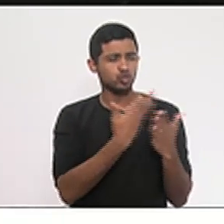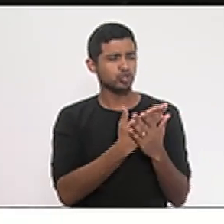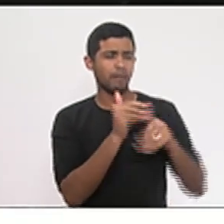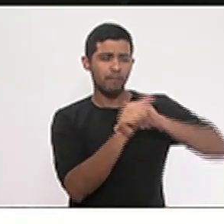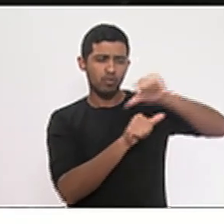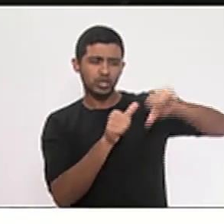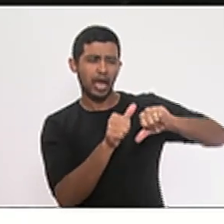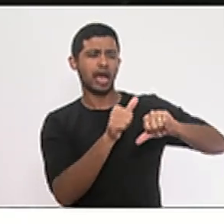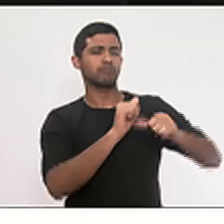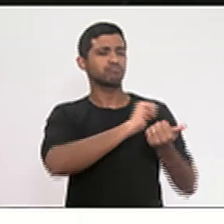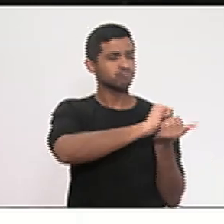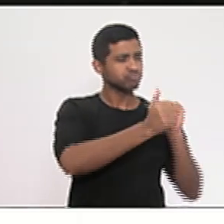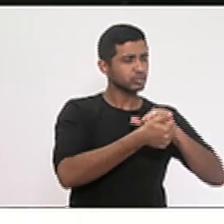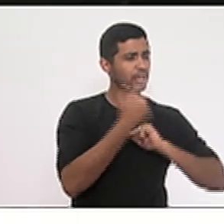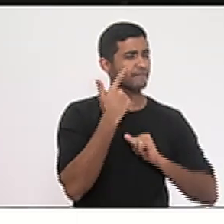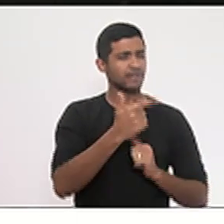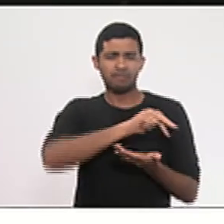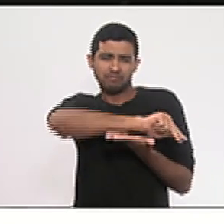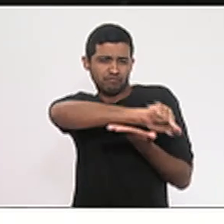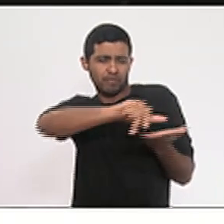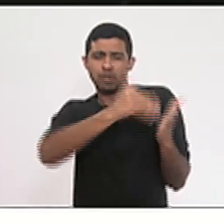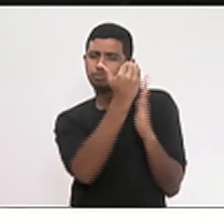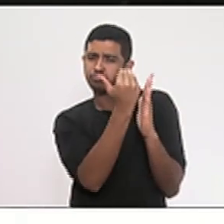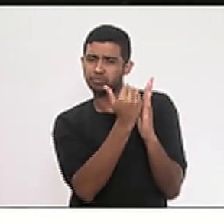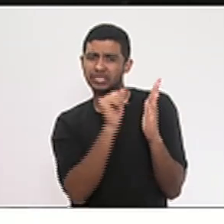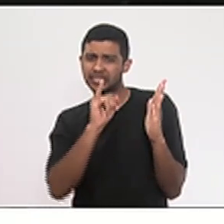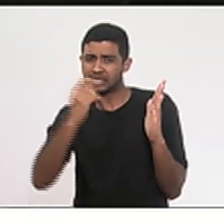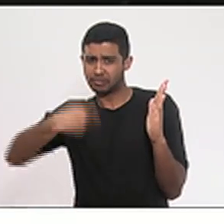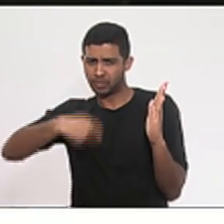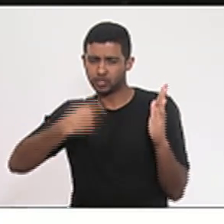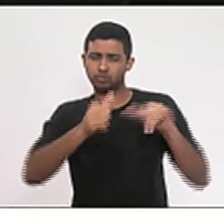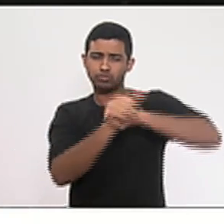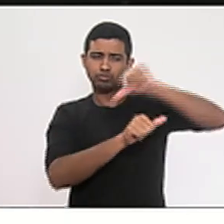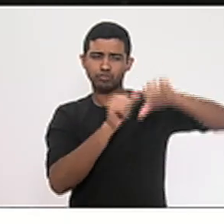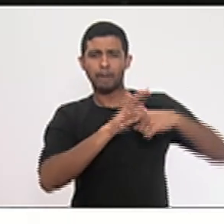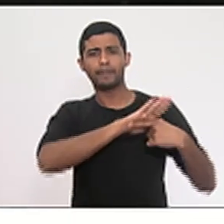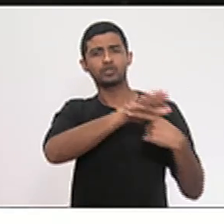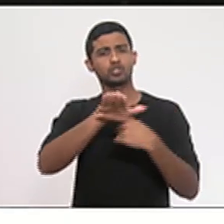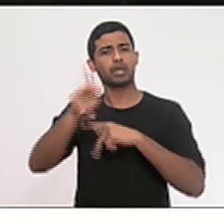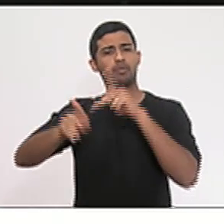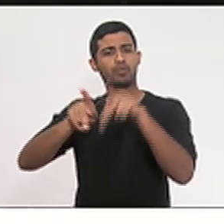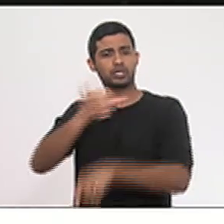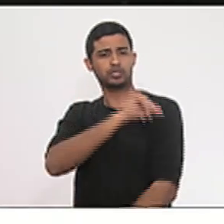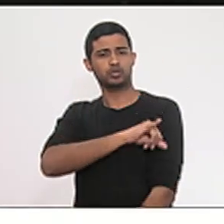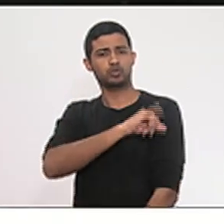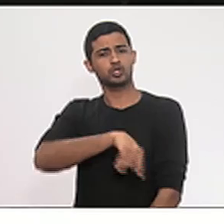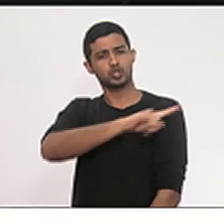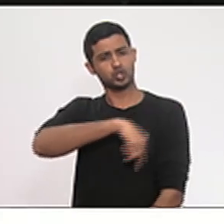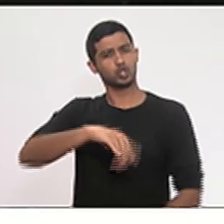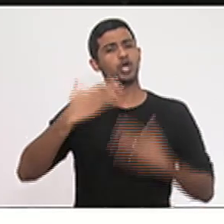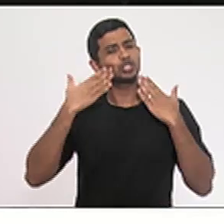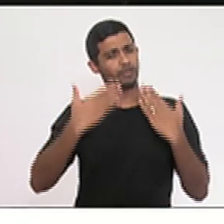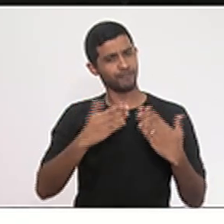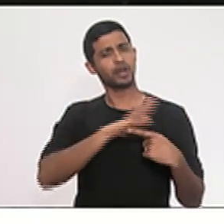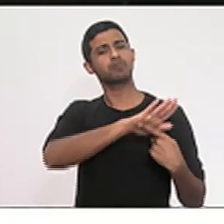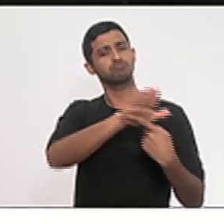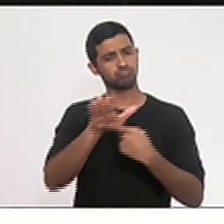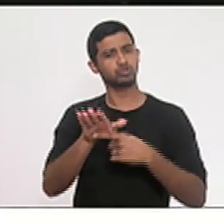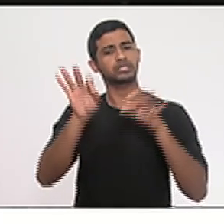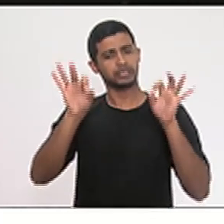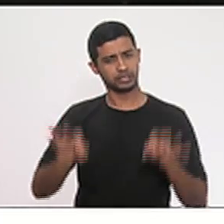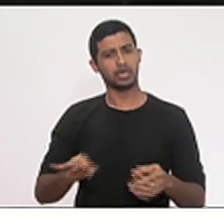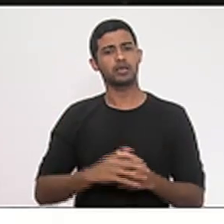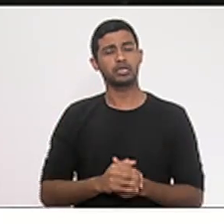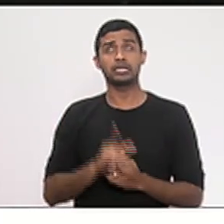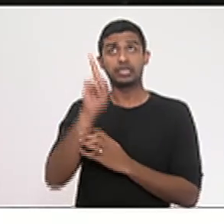e, se possível, o que for necessário e proveitoso para a população do estado do Rio de Janeiro, nós vamos estar colocando de novo em pauta e, se